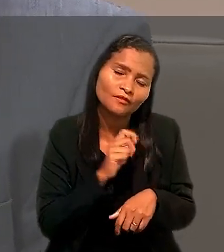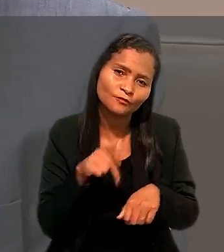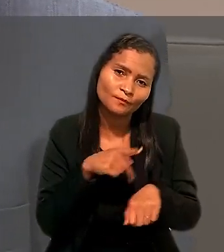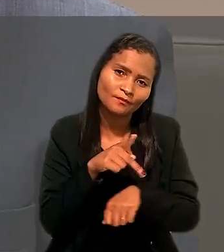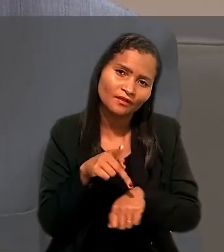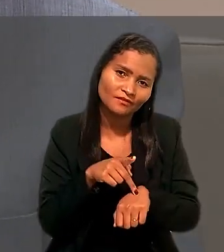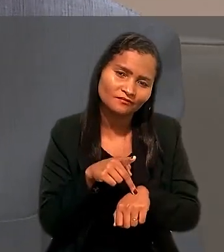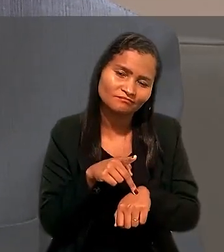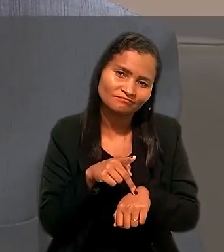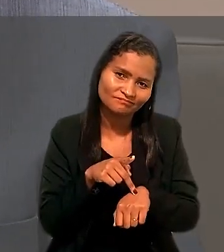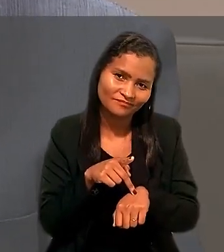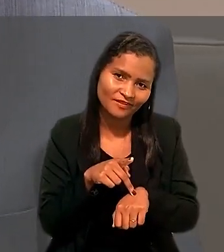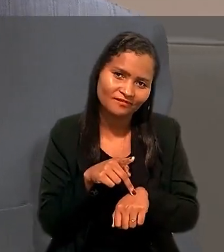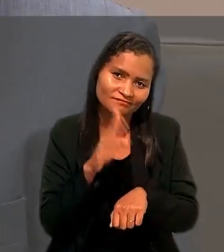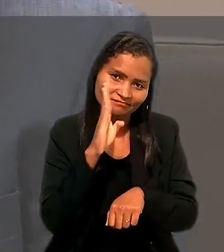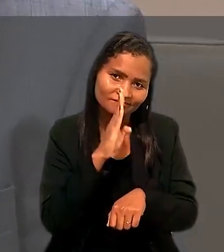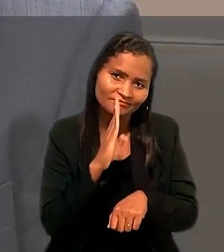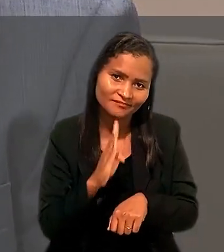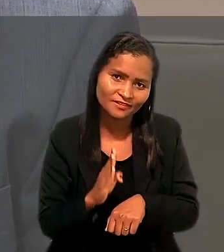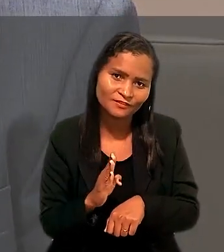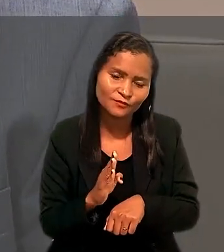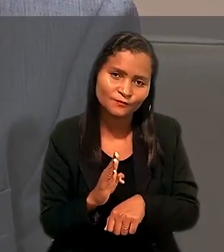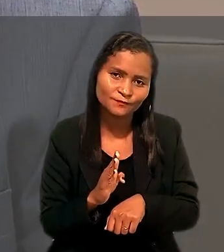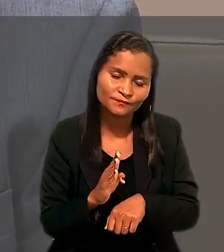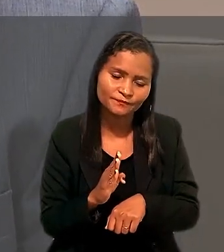país, da nossa amada pátria.